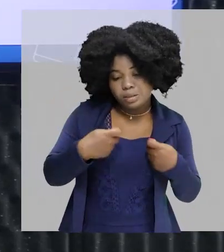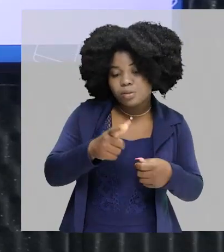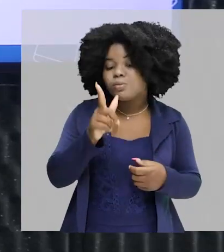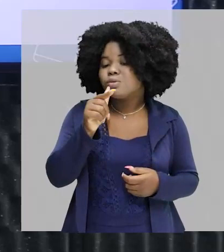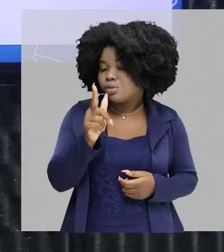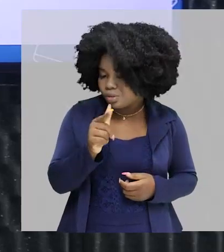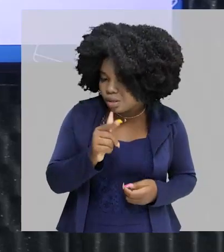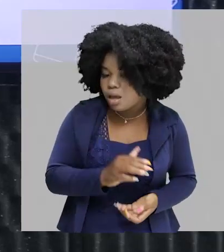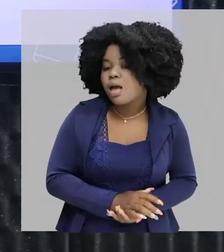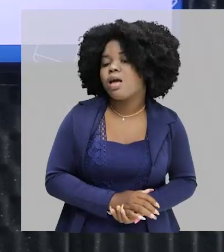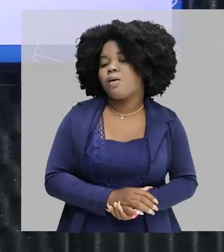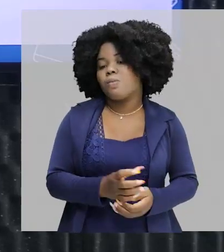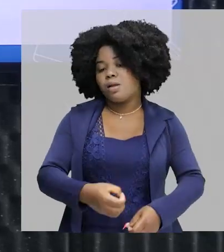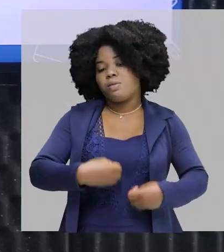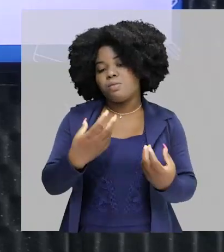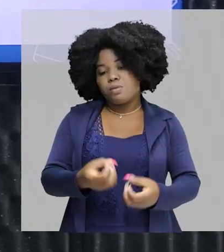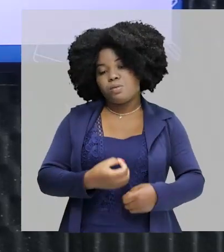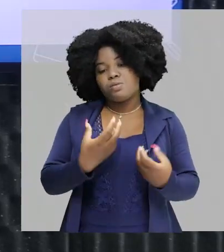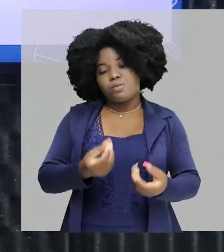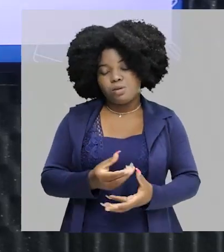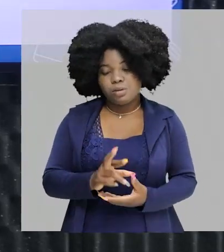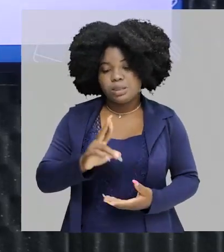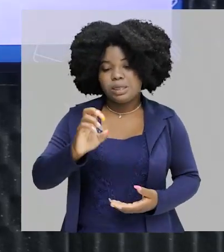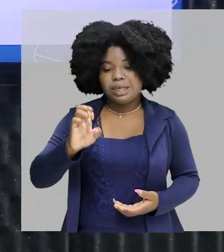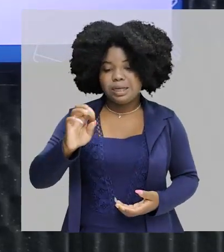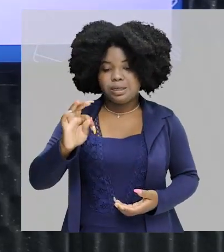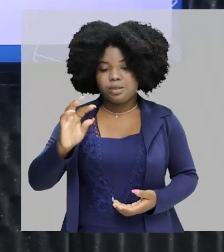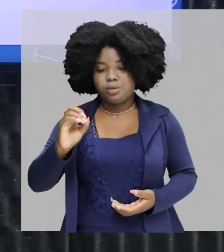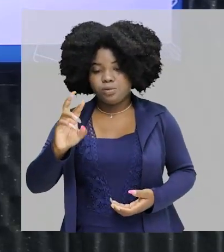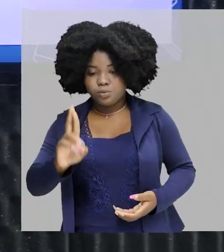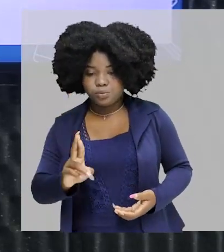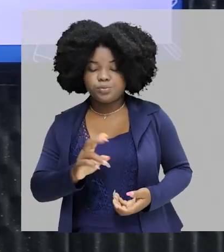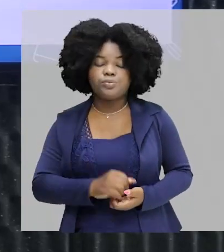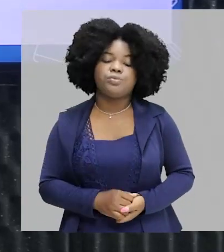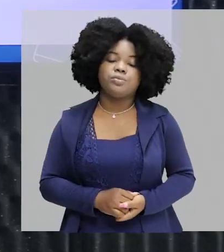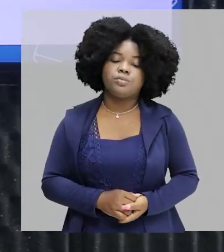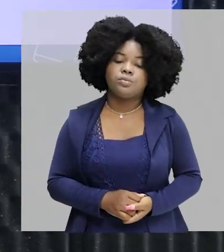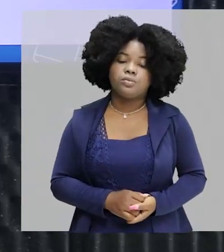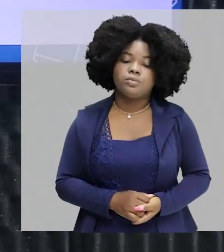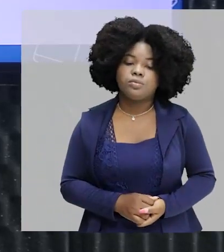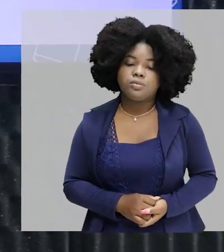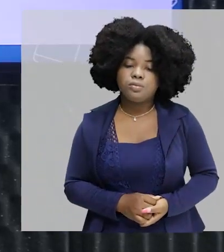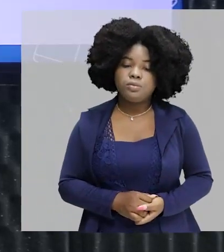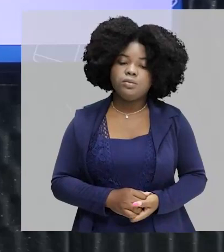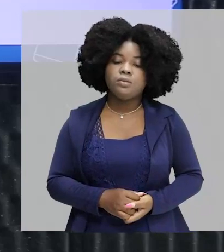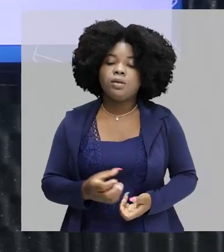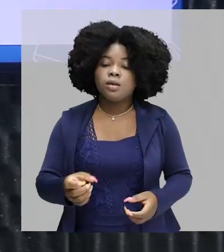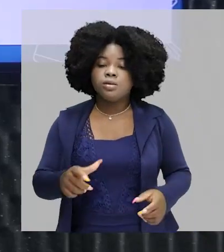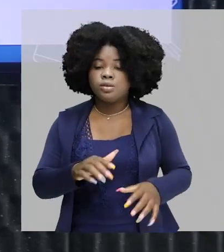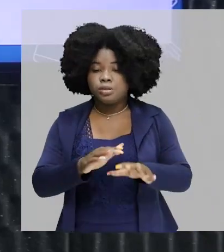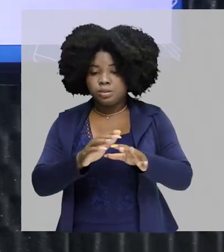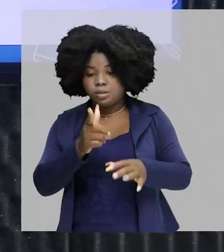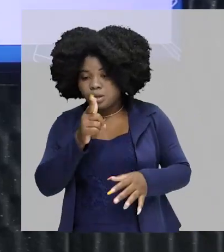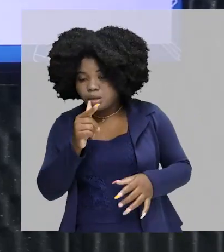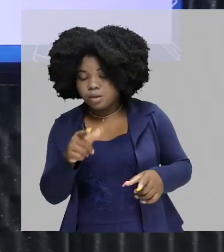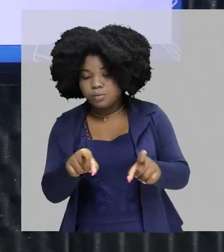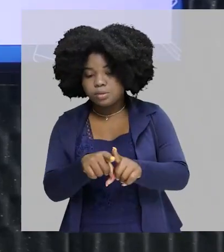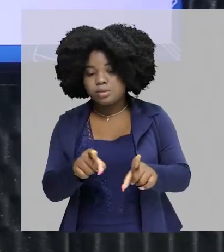para estar ali no reator nuclear. A gente precisa de água também para gerar